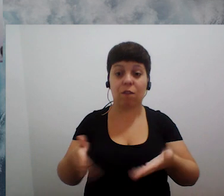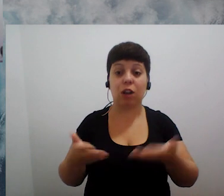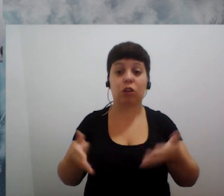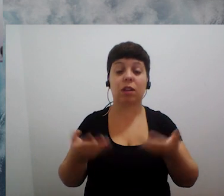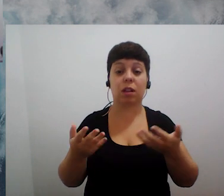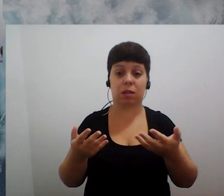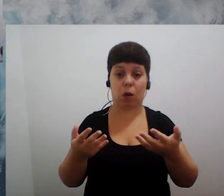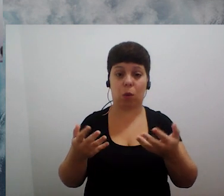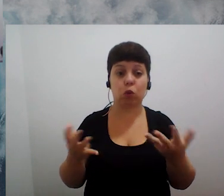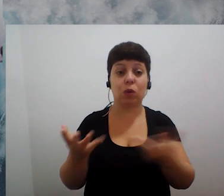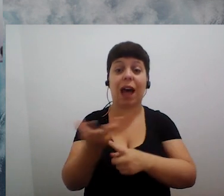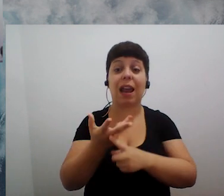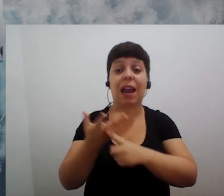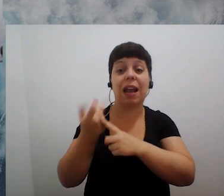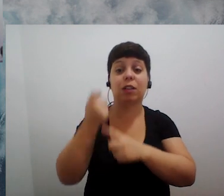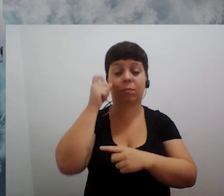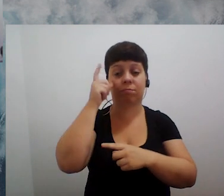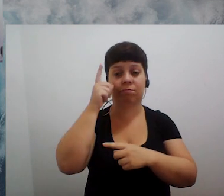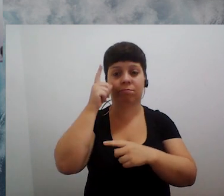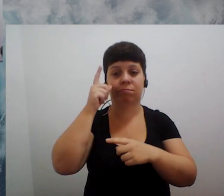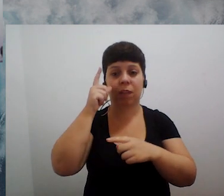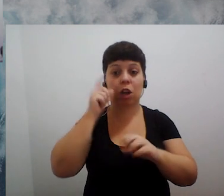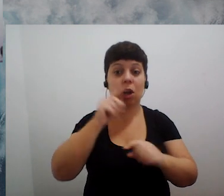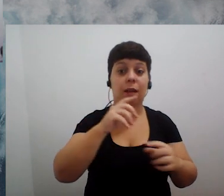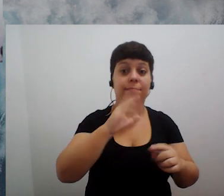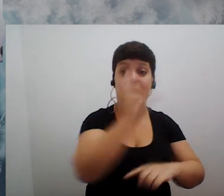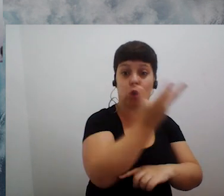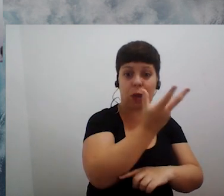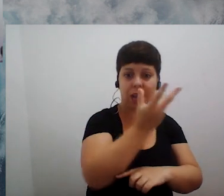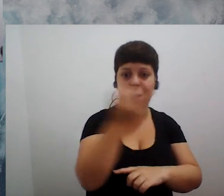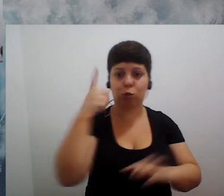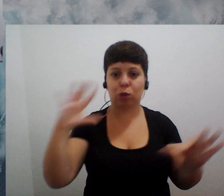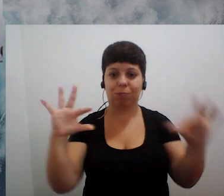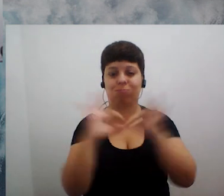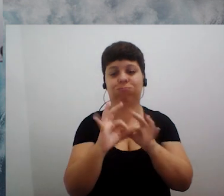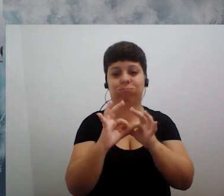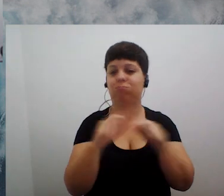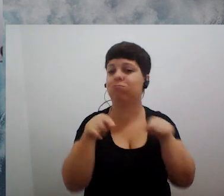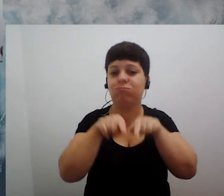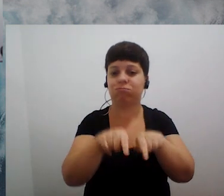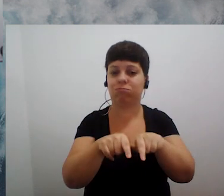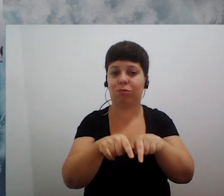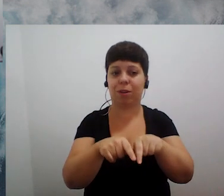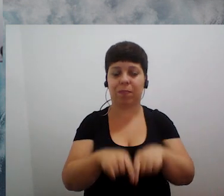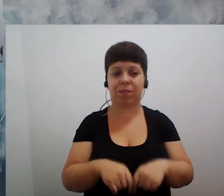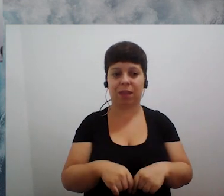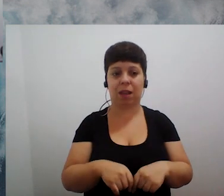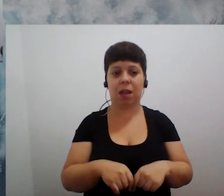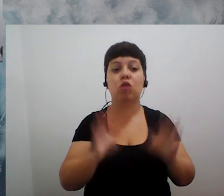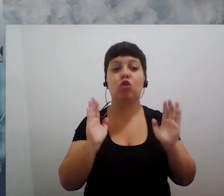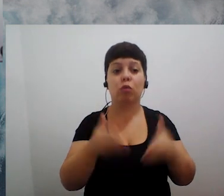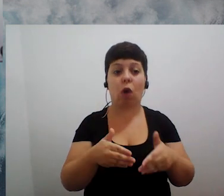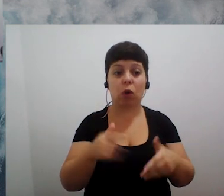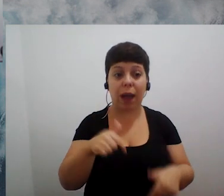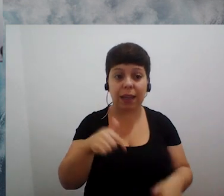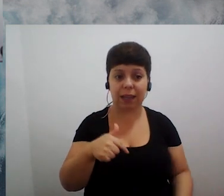e a valorização do talento artístico e cultural da quebrada andam de mãos dadas. E o nosso foco